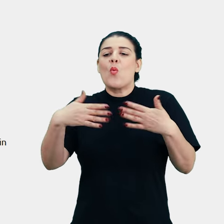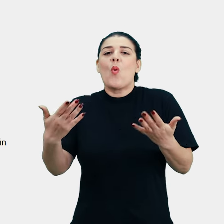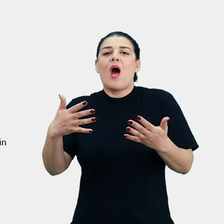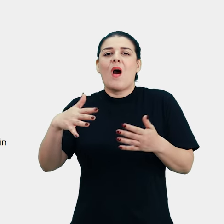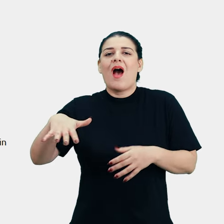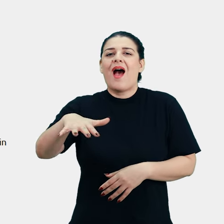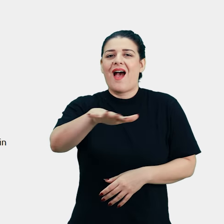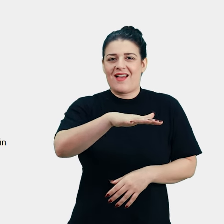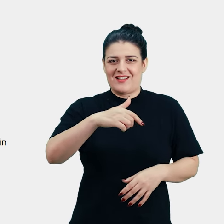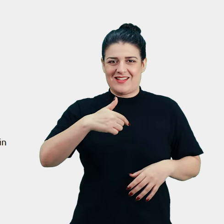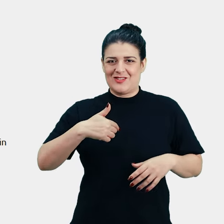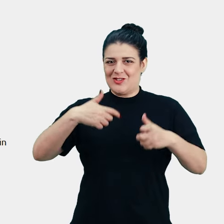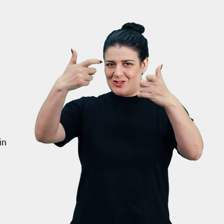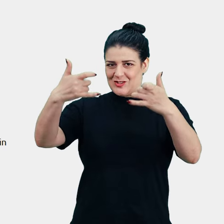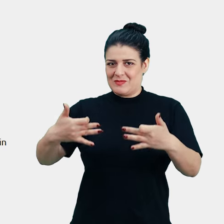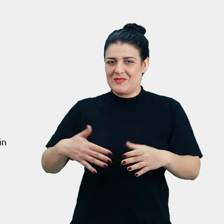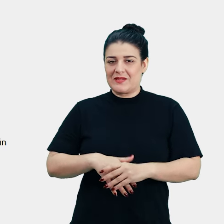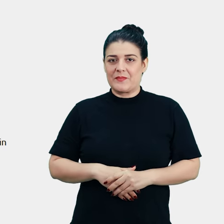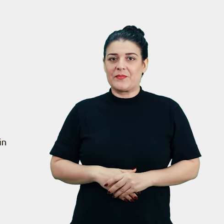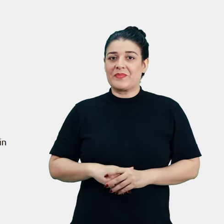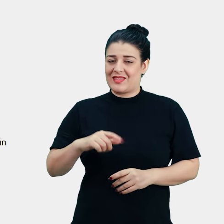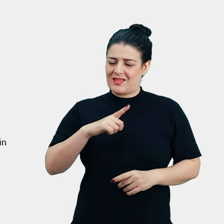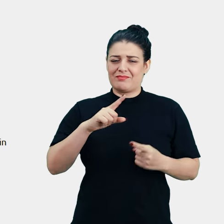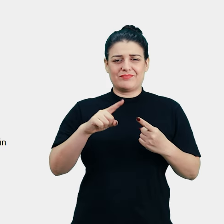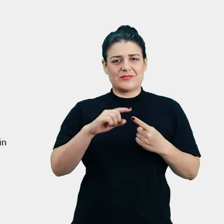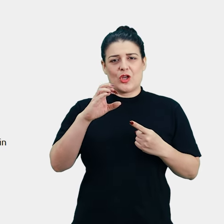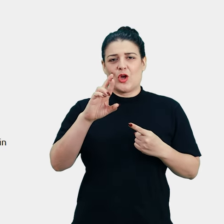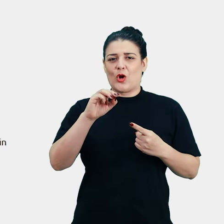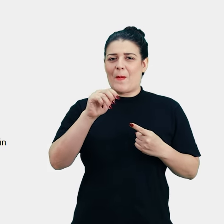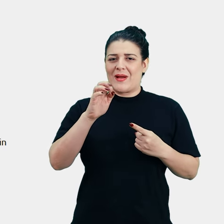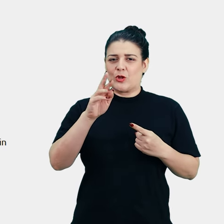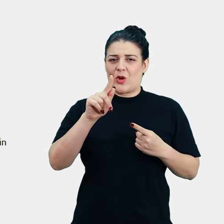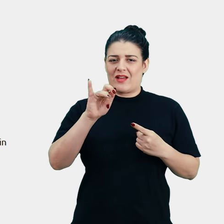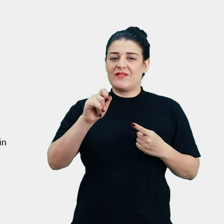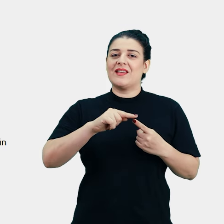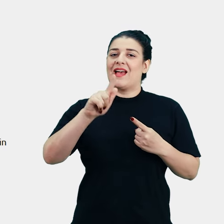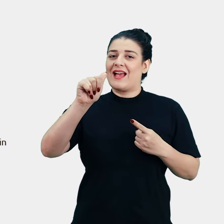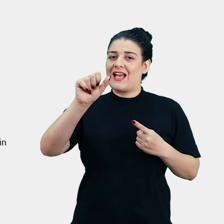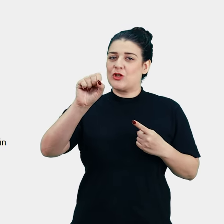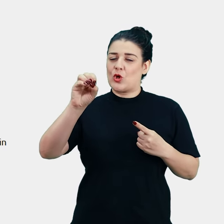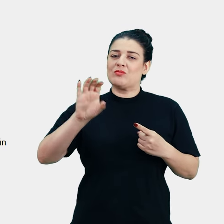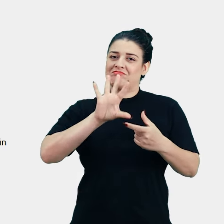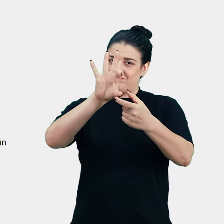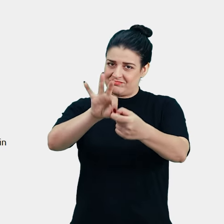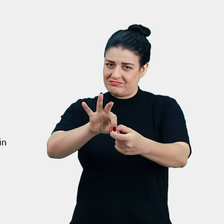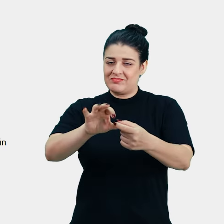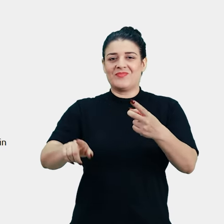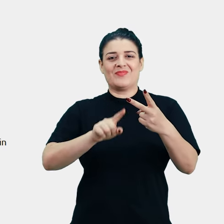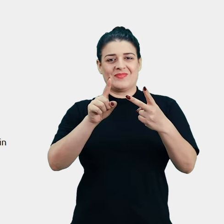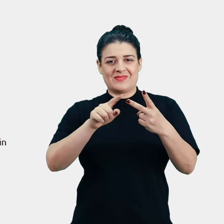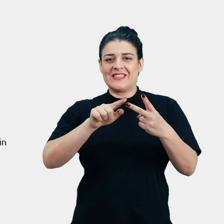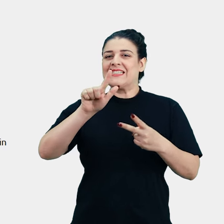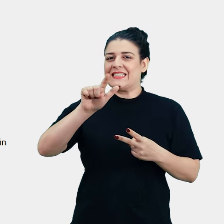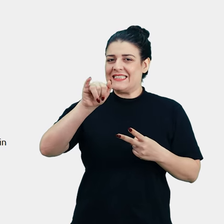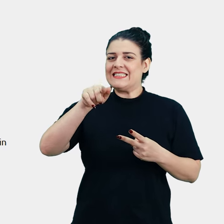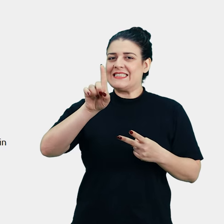massas. Então, como eu já falei para vocês, a gente tem cromatografia em fase gasosa, né, acoplada ao espectrômetro de massas, a